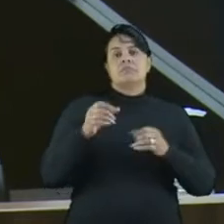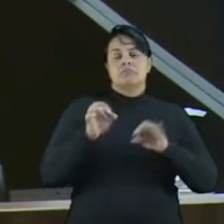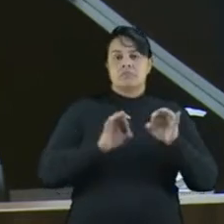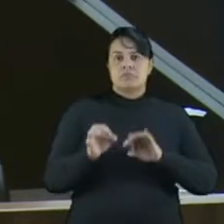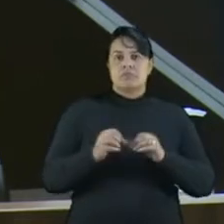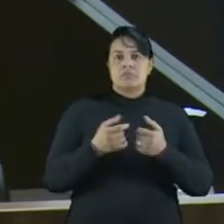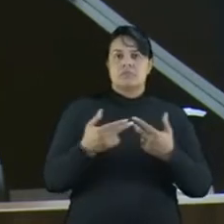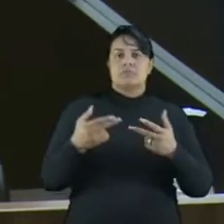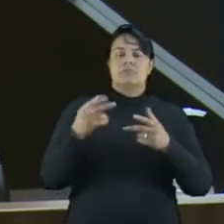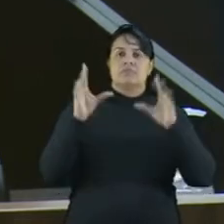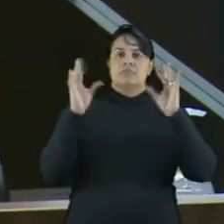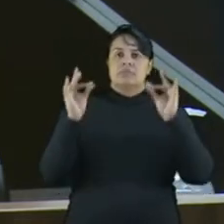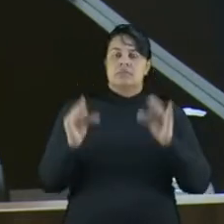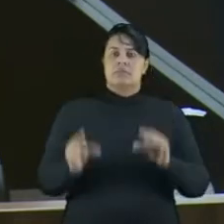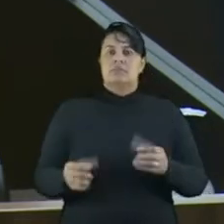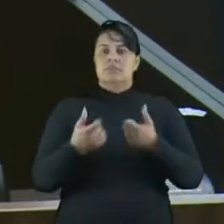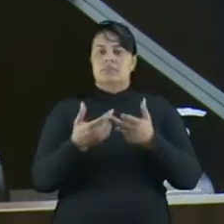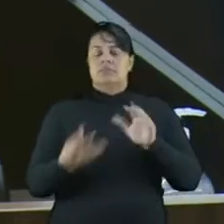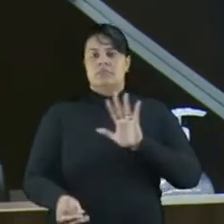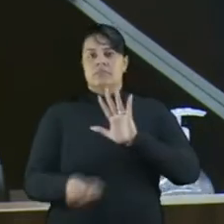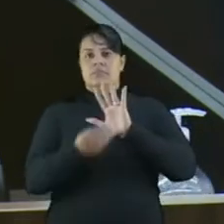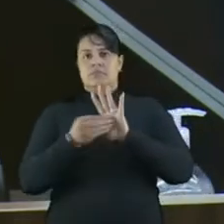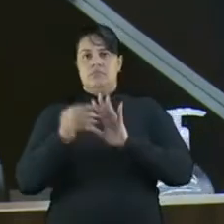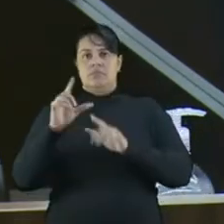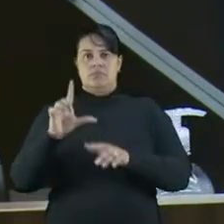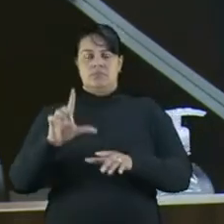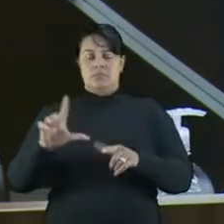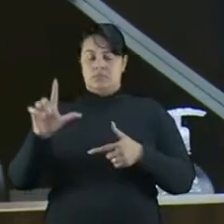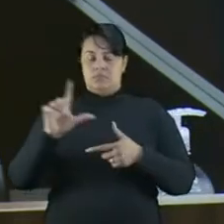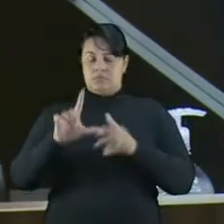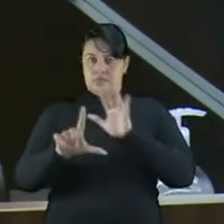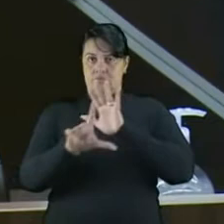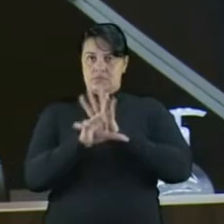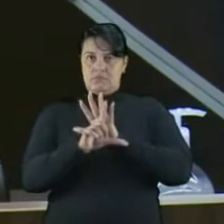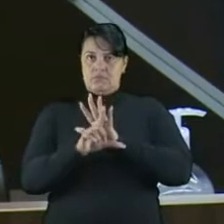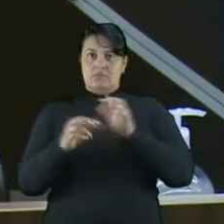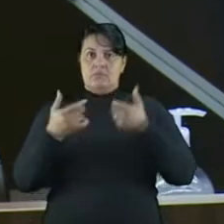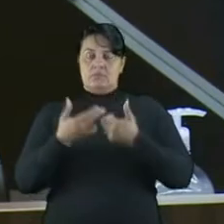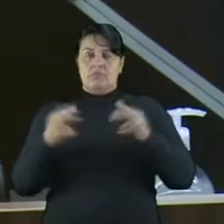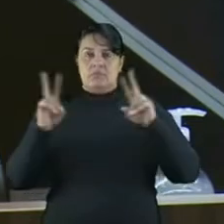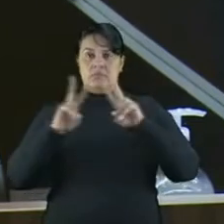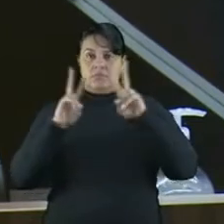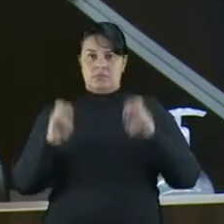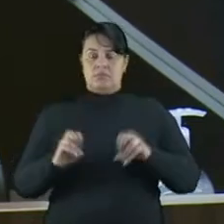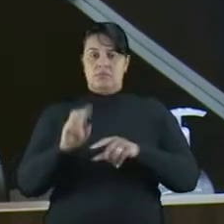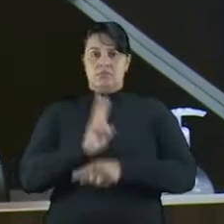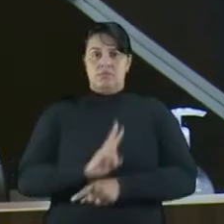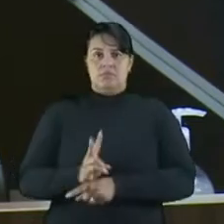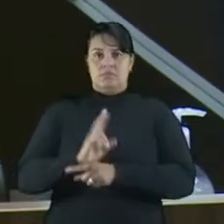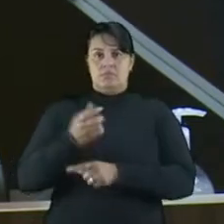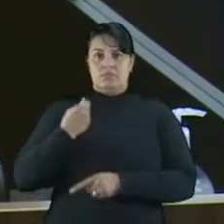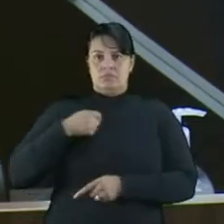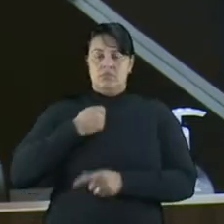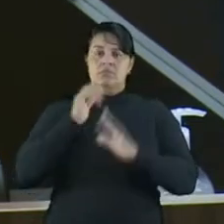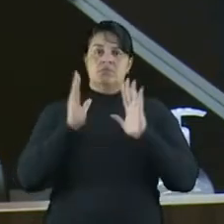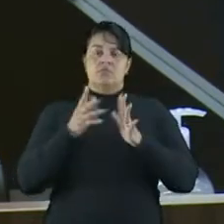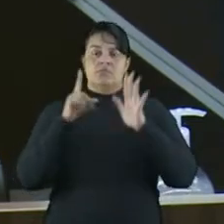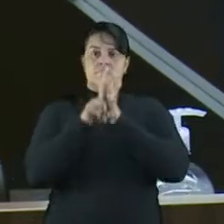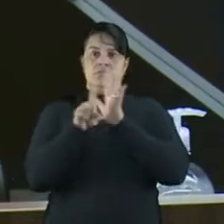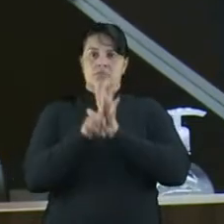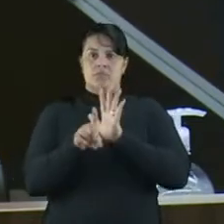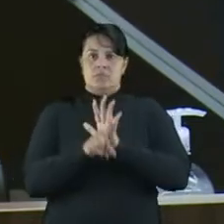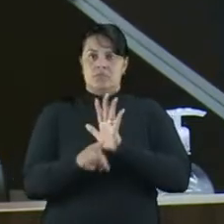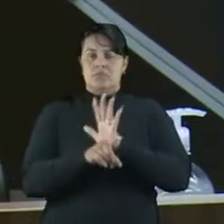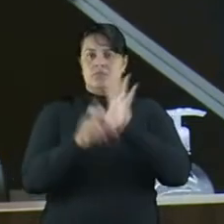aspectos citados na legislação. As questões de auditoria foram desdobradas em perguntas específicas contempladas em